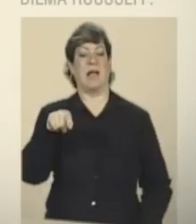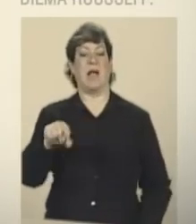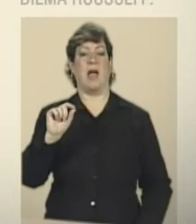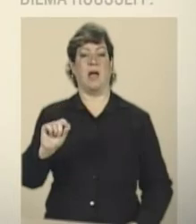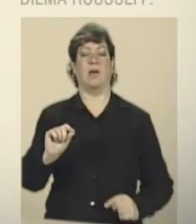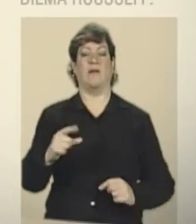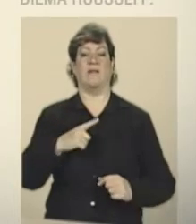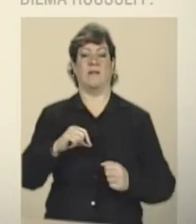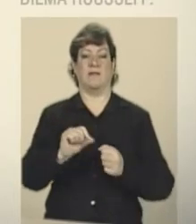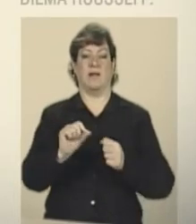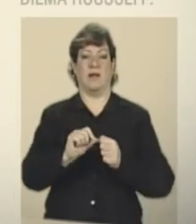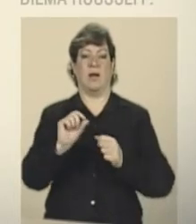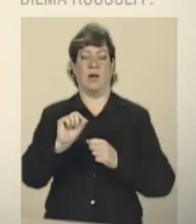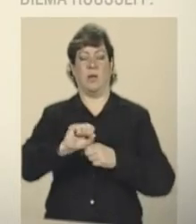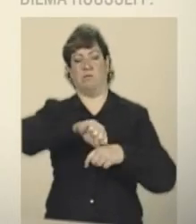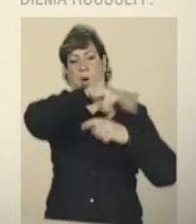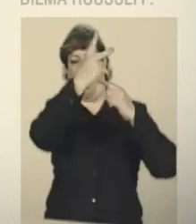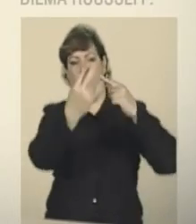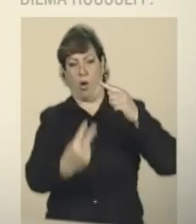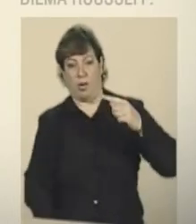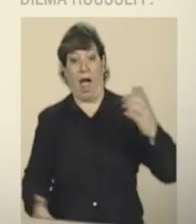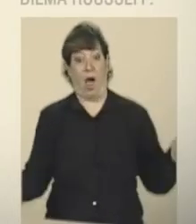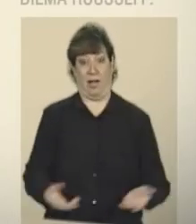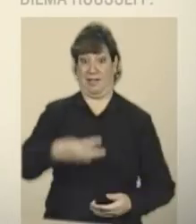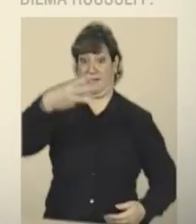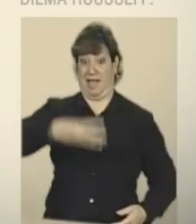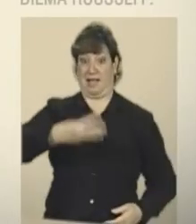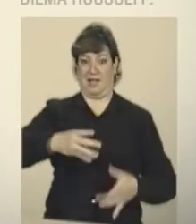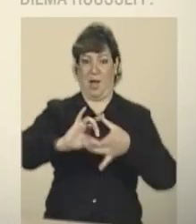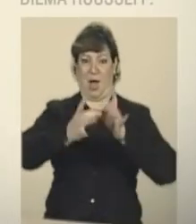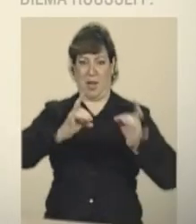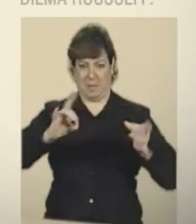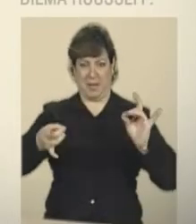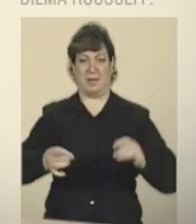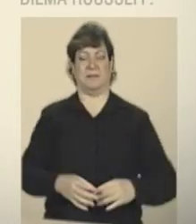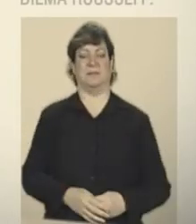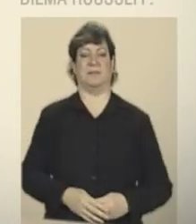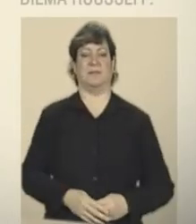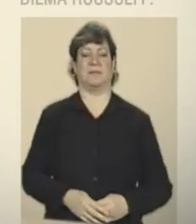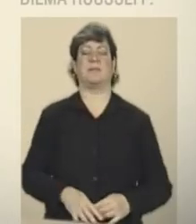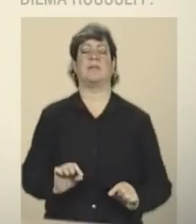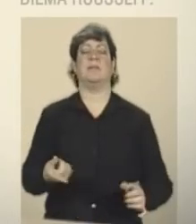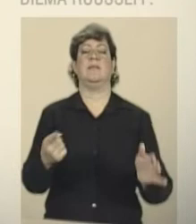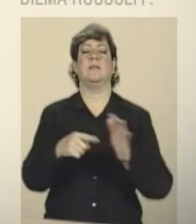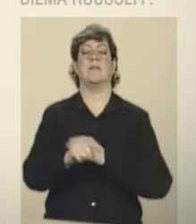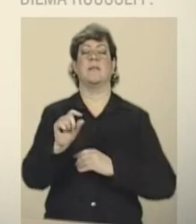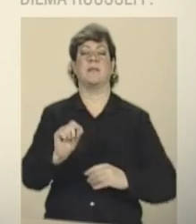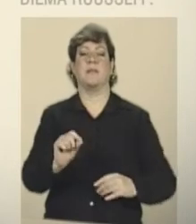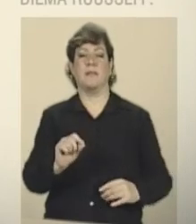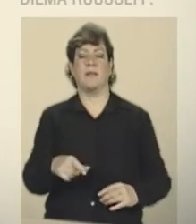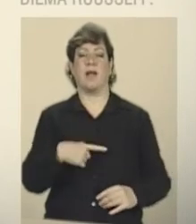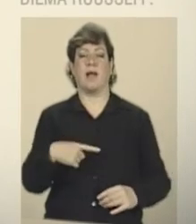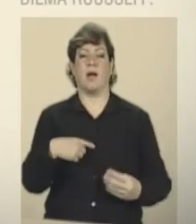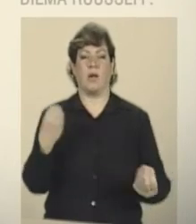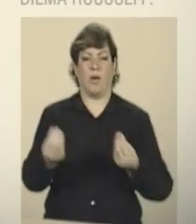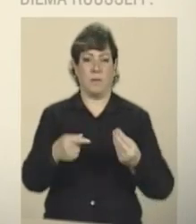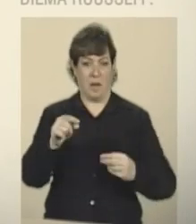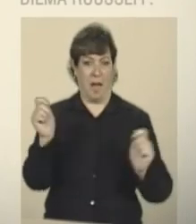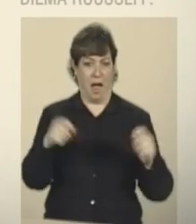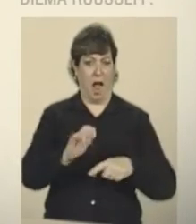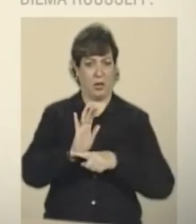saltos ornamentais que agora vai para sua terceira olimpíada presidenta a bolsa contribui para a profissionalização dos atletas